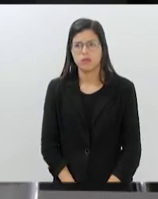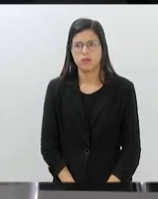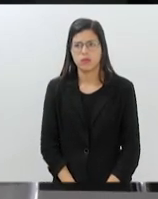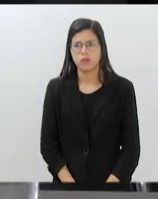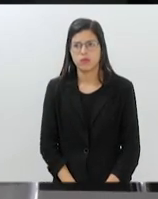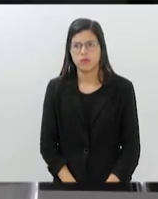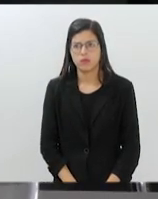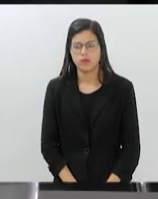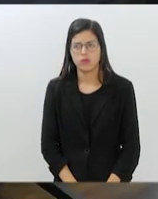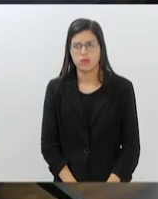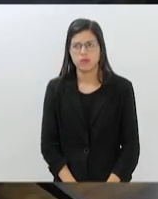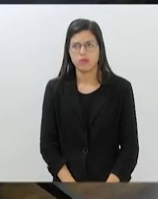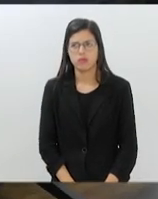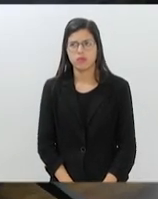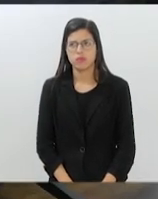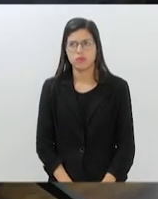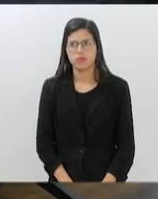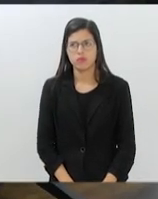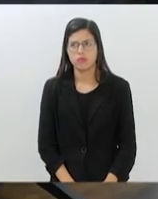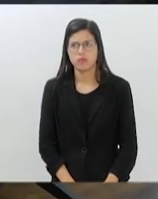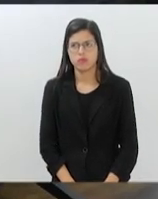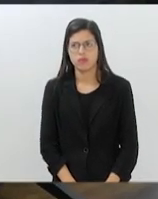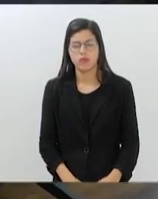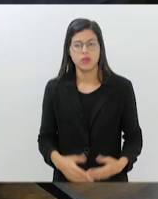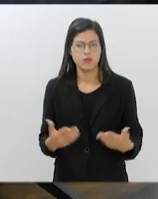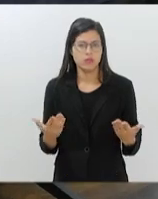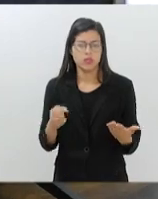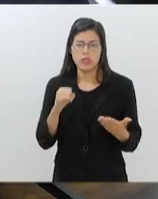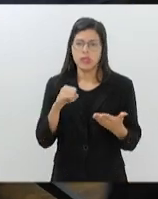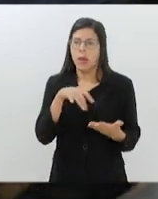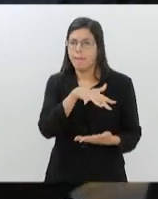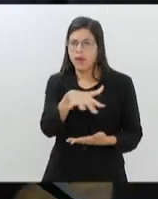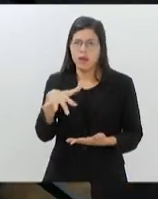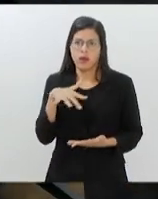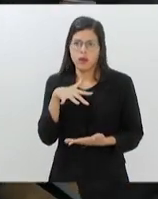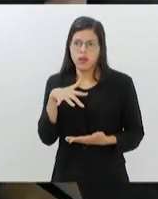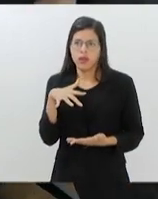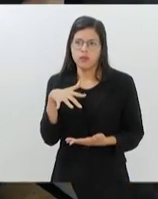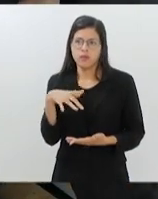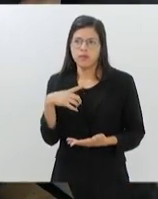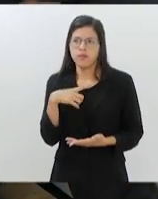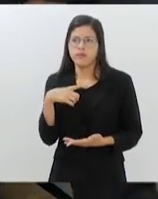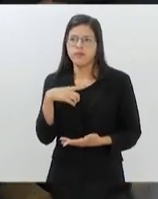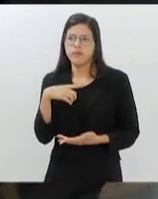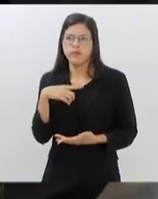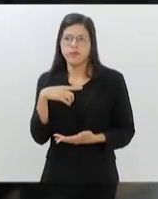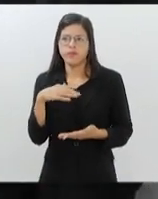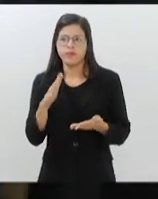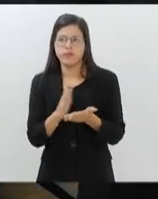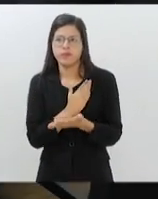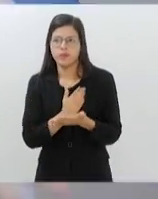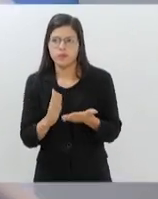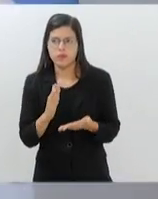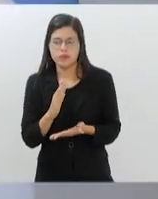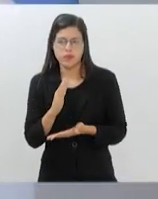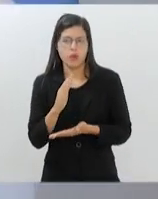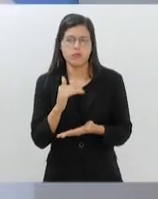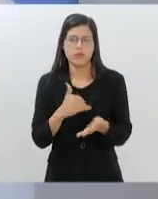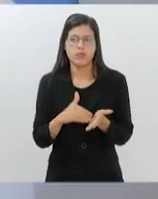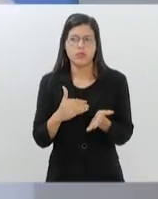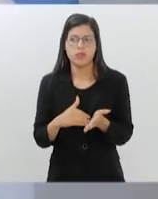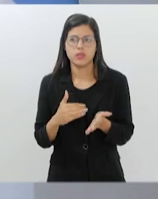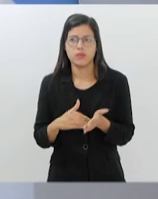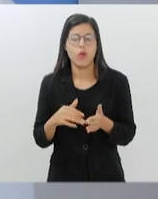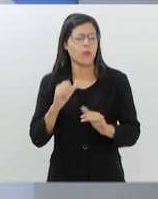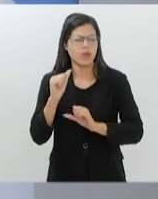foi a maioria não foram os secretários convidados devem ter secretários que a cedade não julg não julga relevante Quem então vou eu vou eu vou mudar